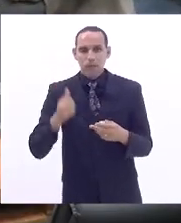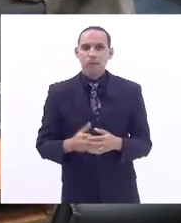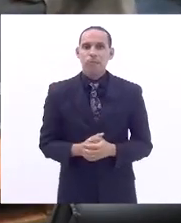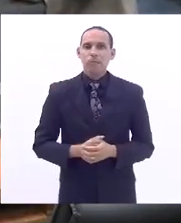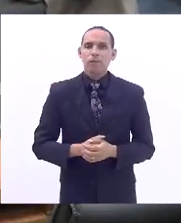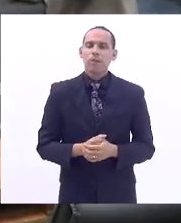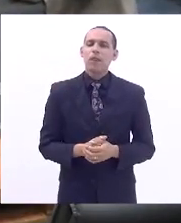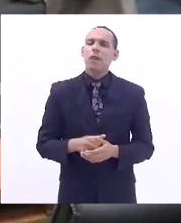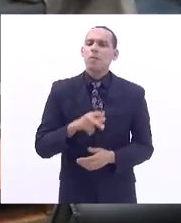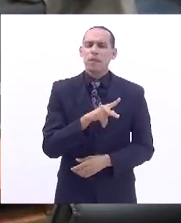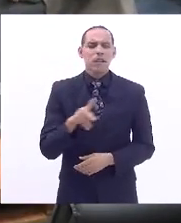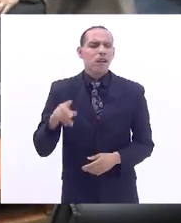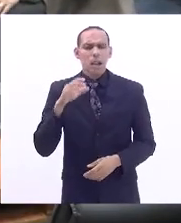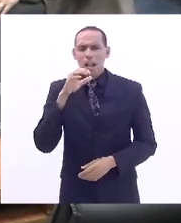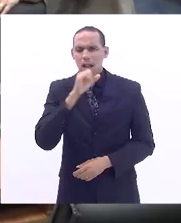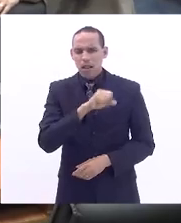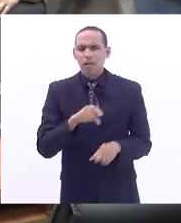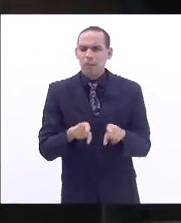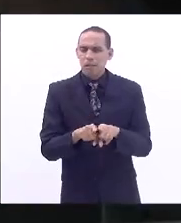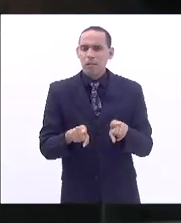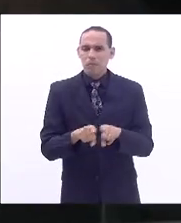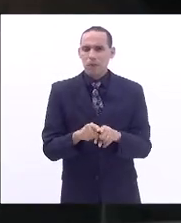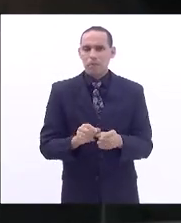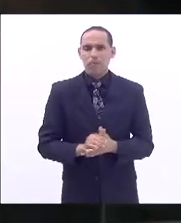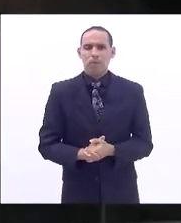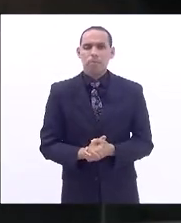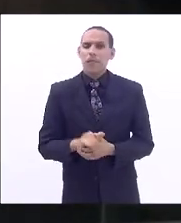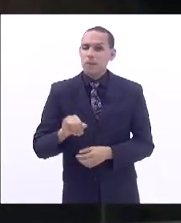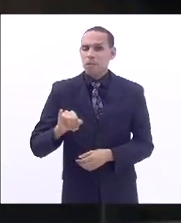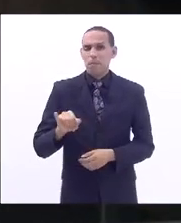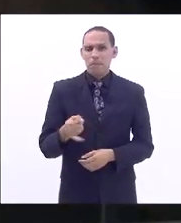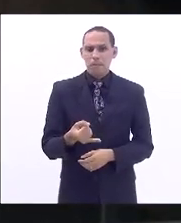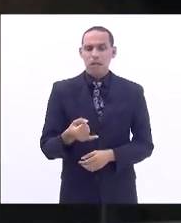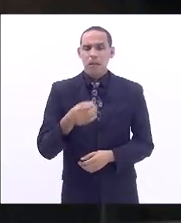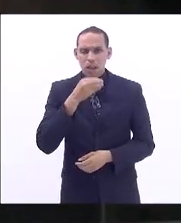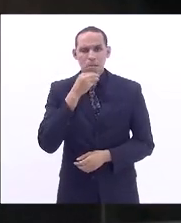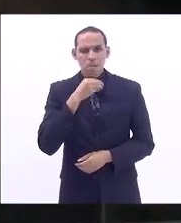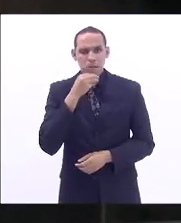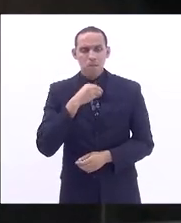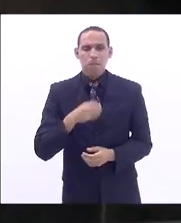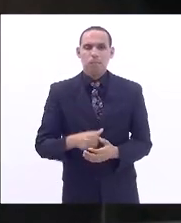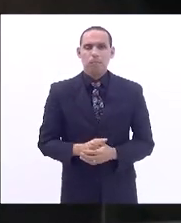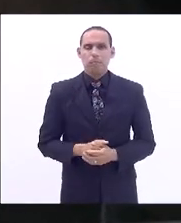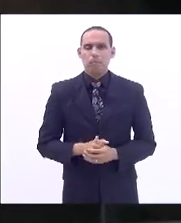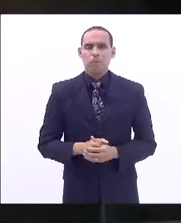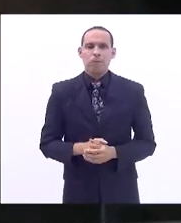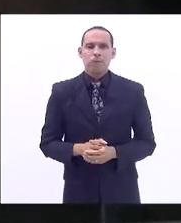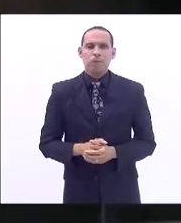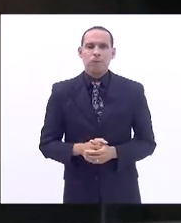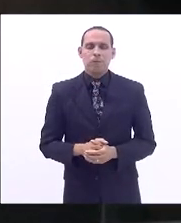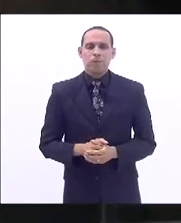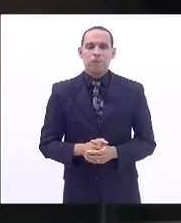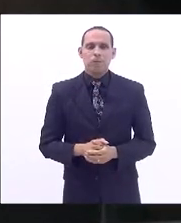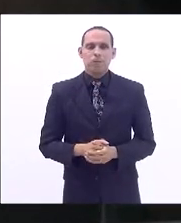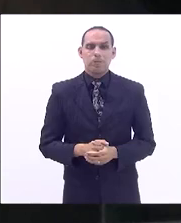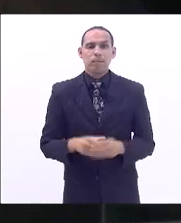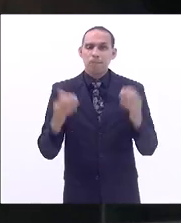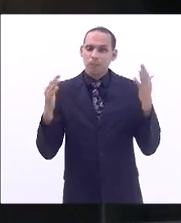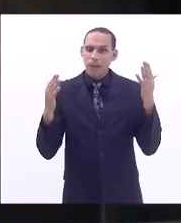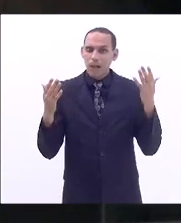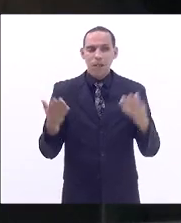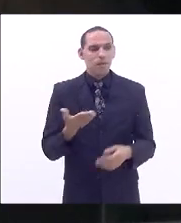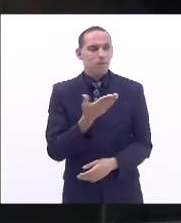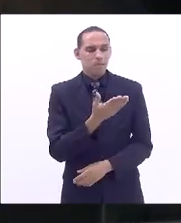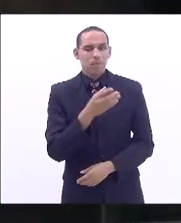precisava muito rapidamente também né aproveitar oportunidade e parabenizar a